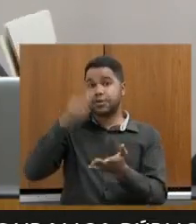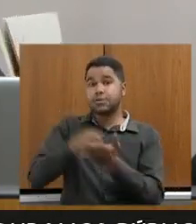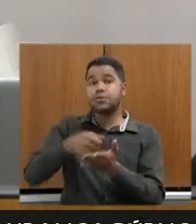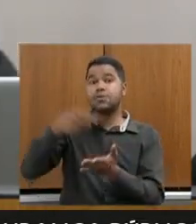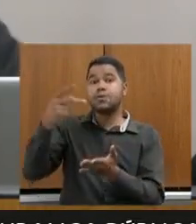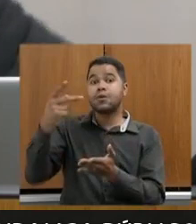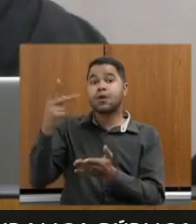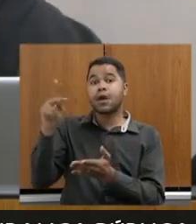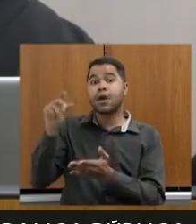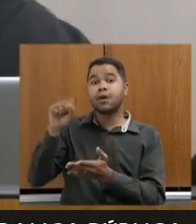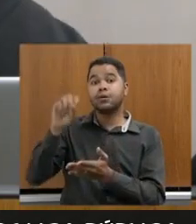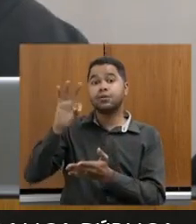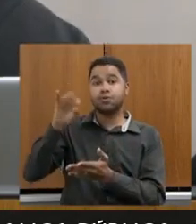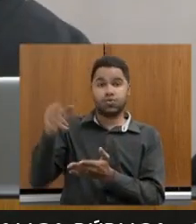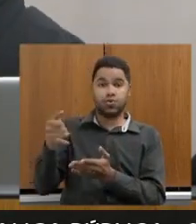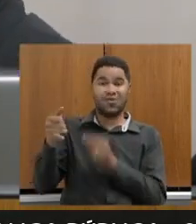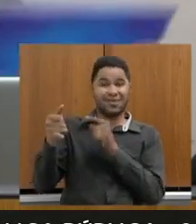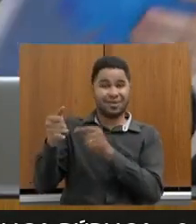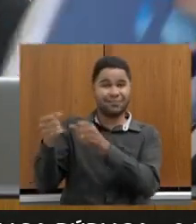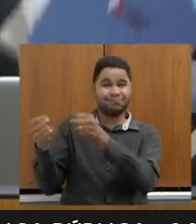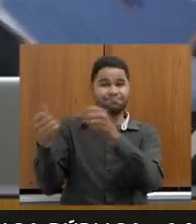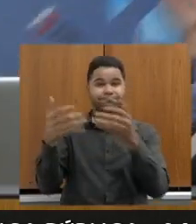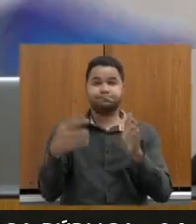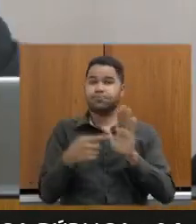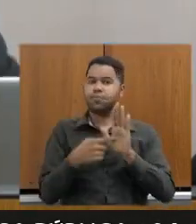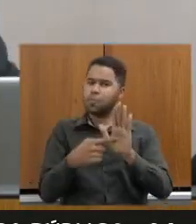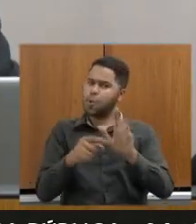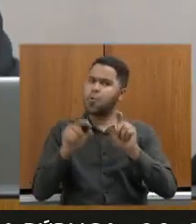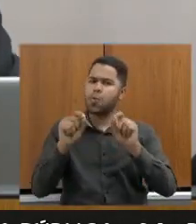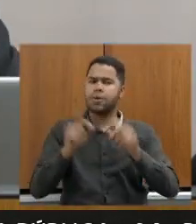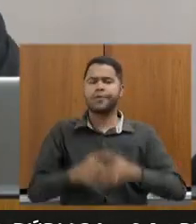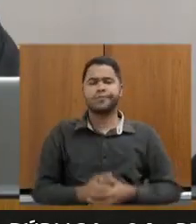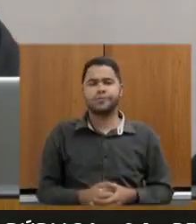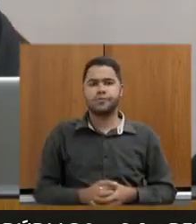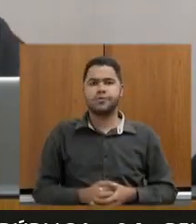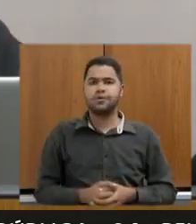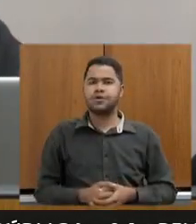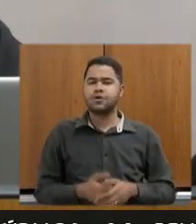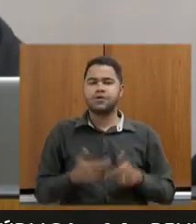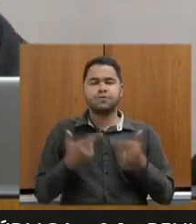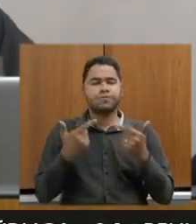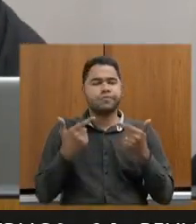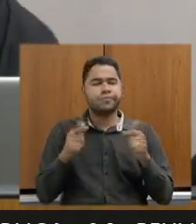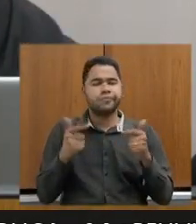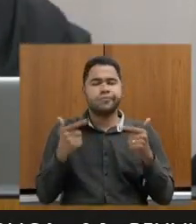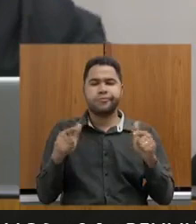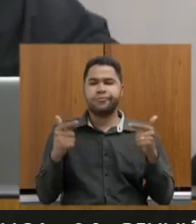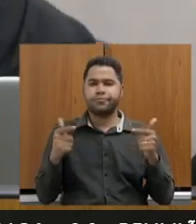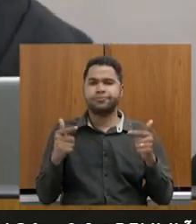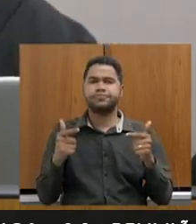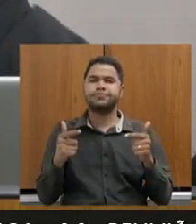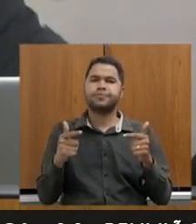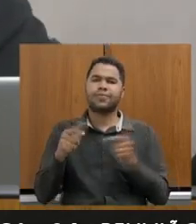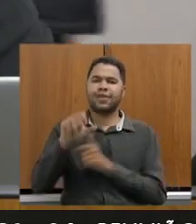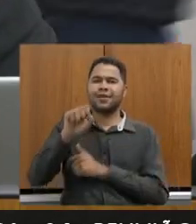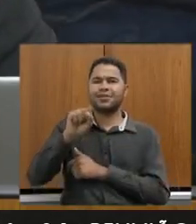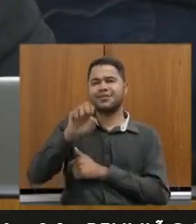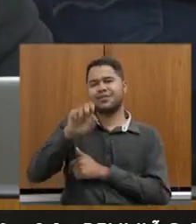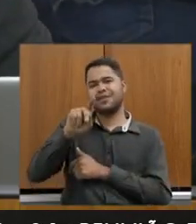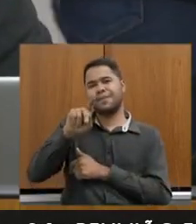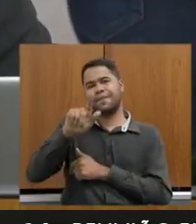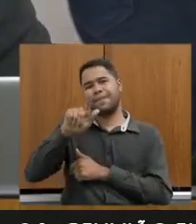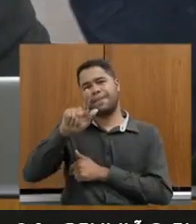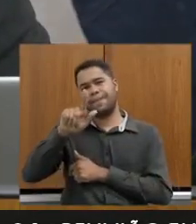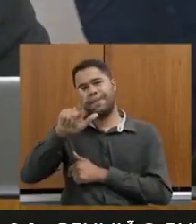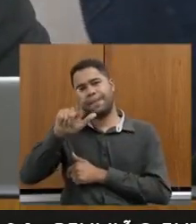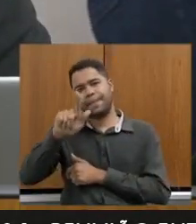aqui do STJ onde o STJ se manifesta claramente não há porque aí ver a Seplag venha